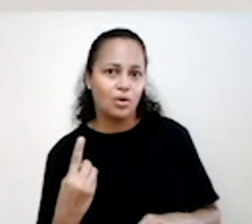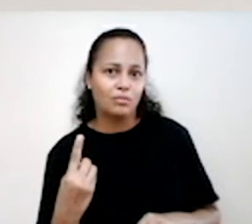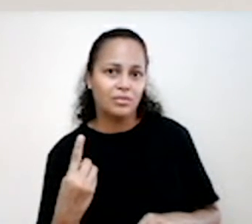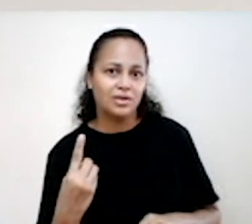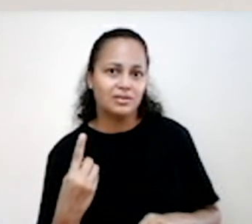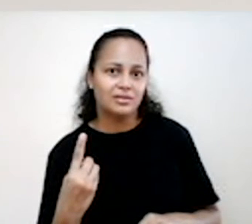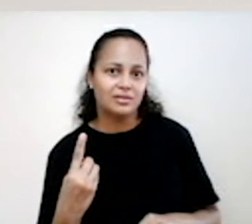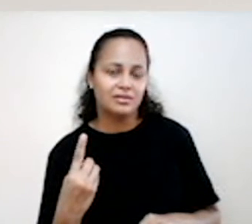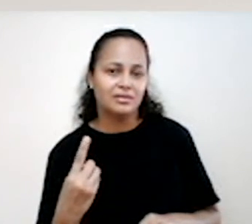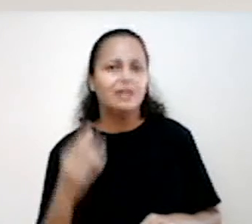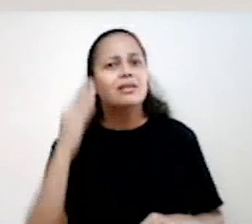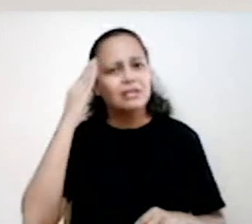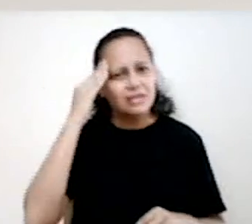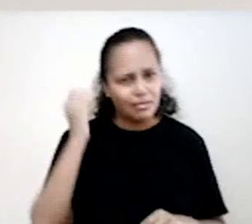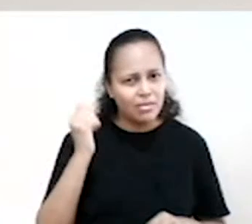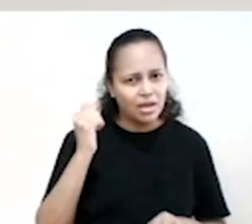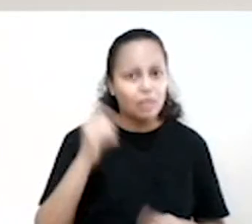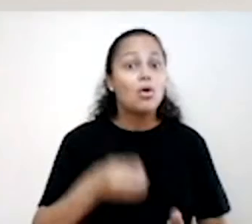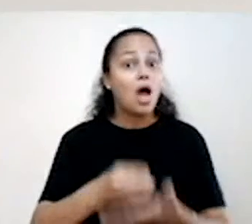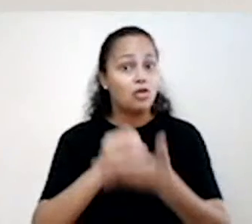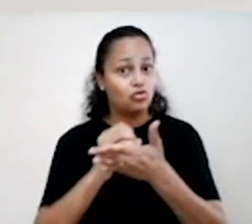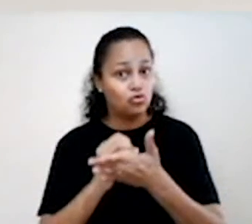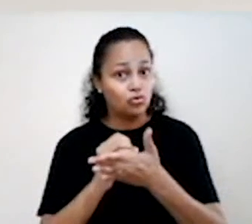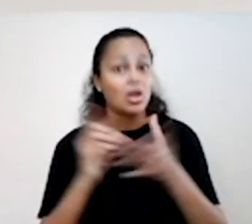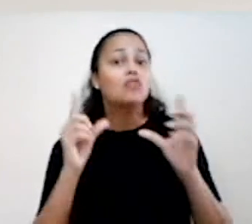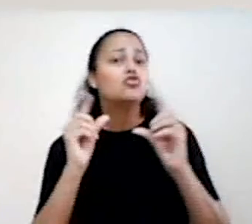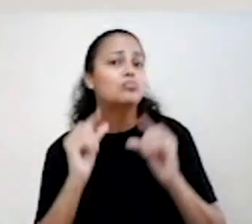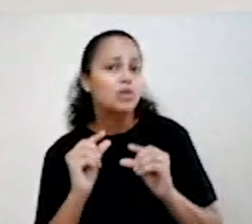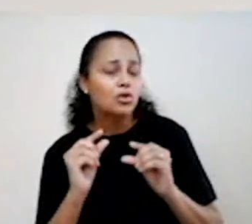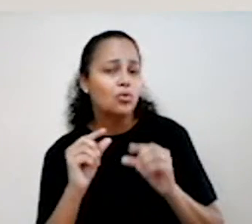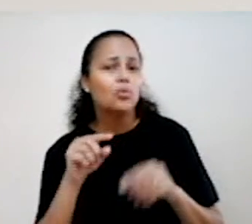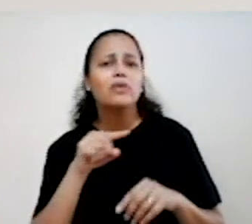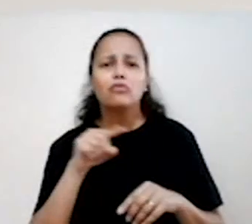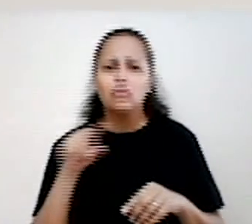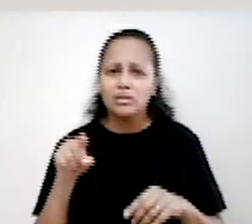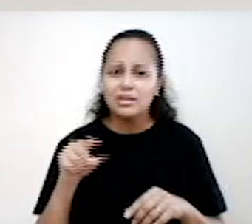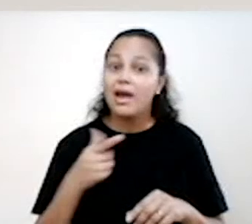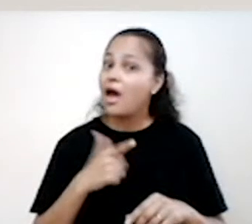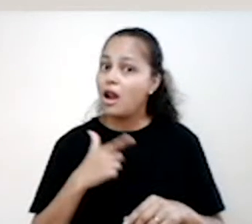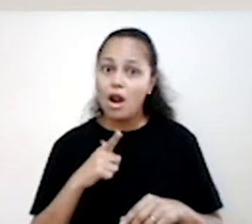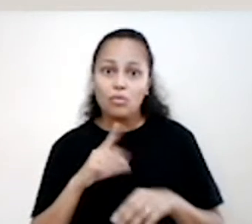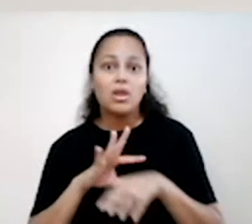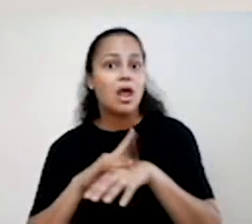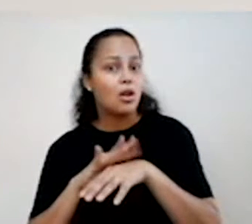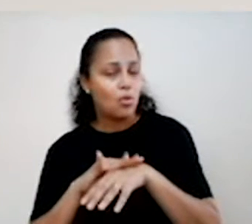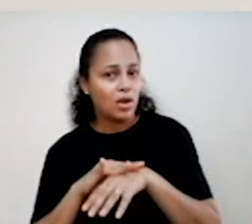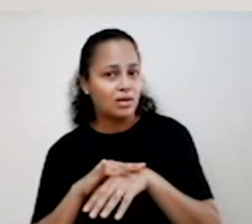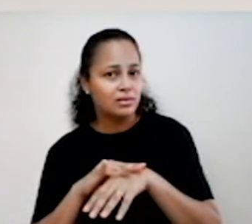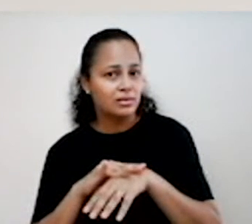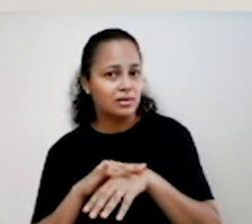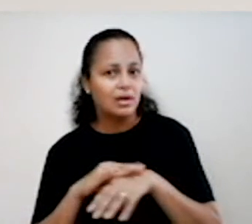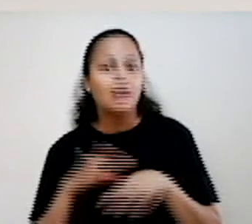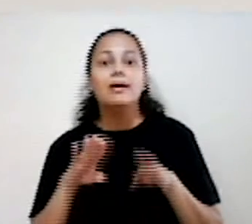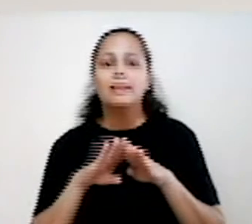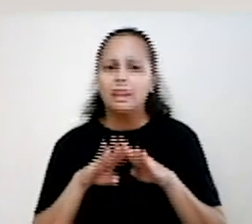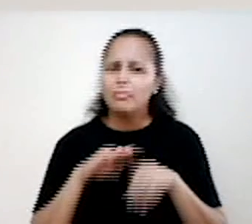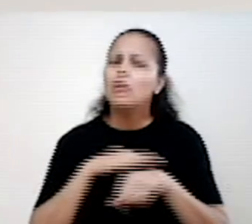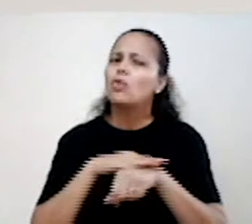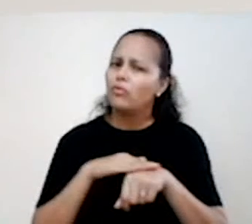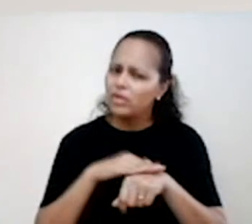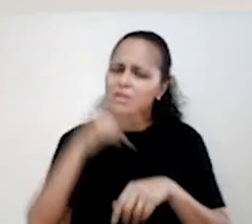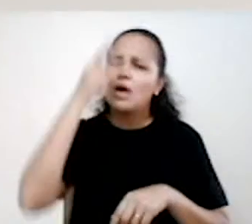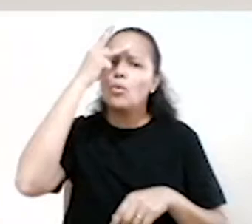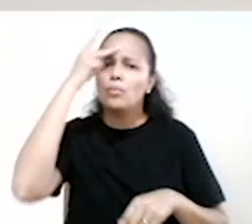anteriormente, detectando eles, ajuda muito a diminuir as chances de desenvolver a síndrome de burnout. Além disso, conversar com